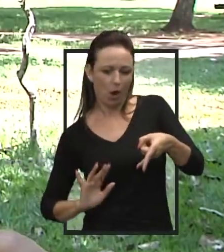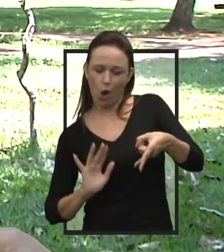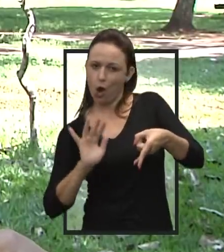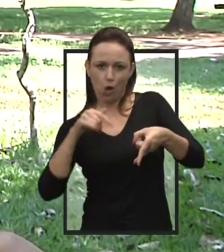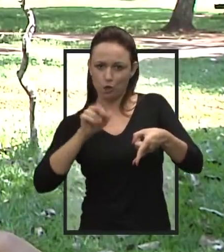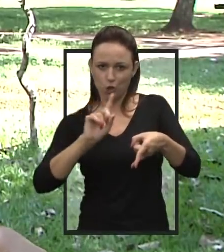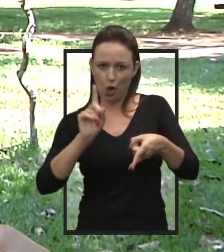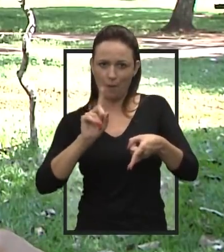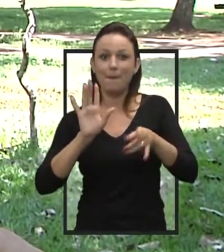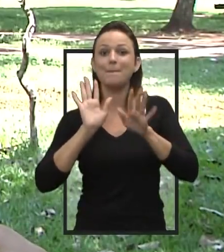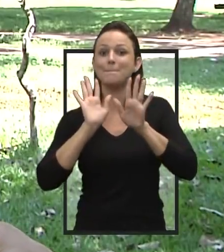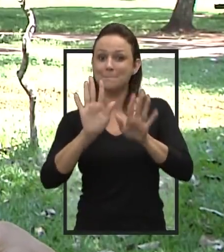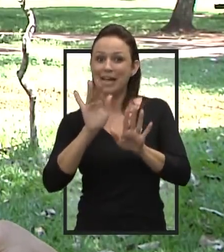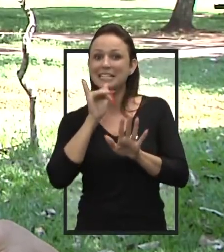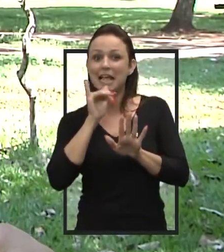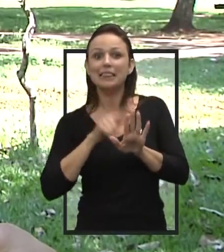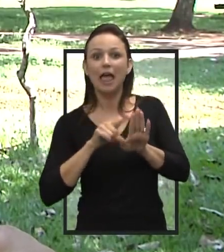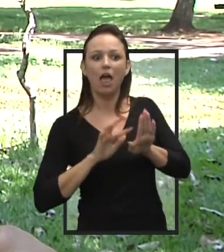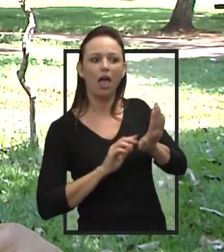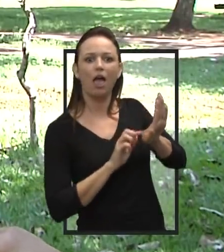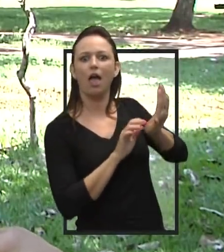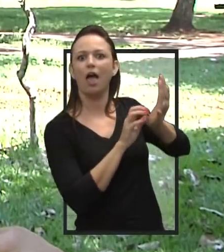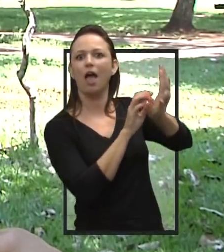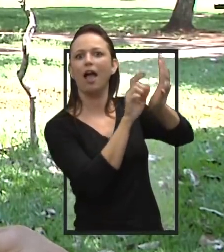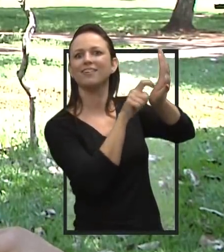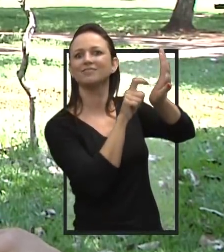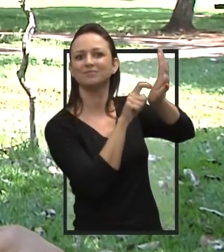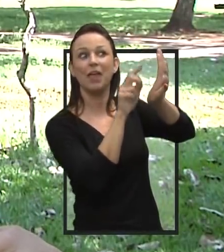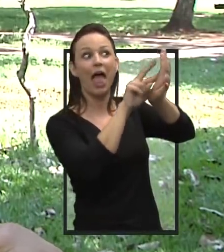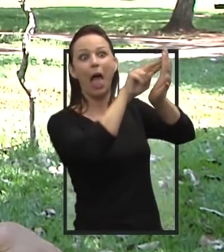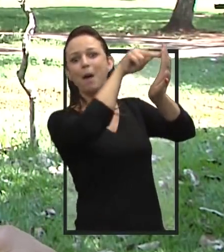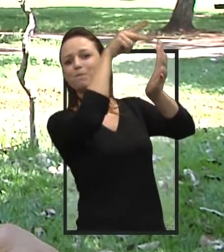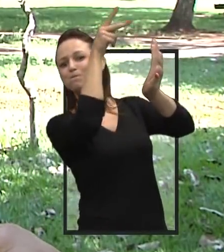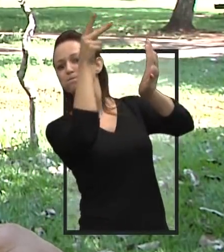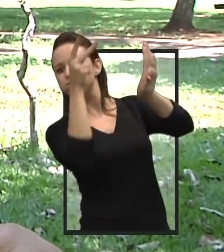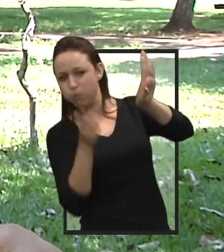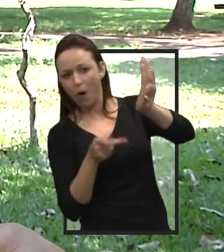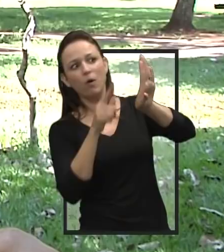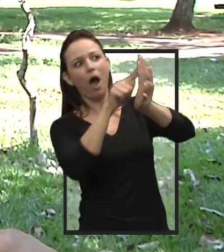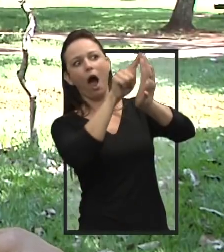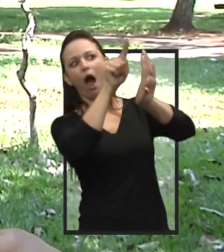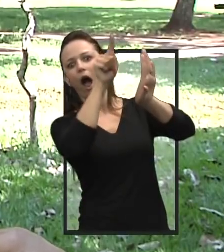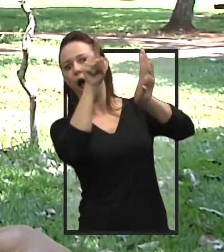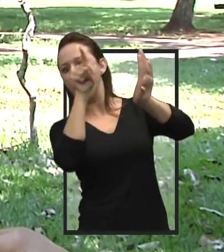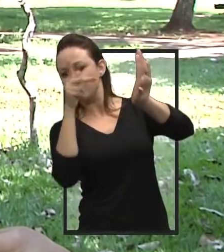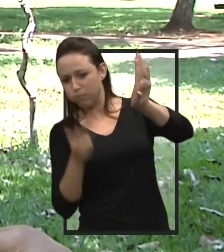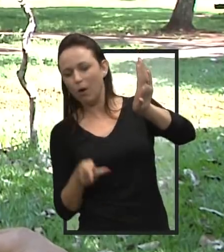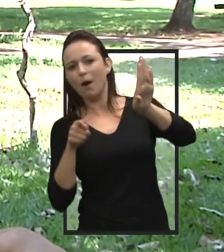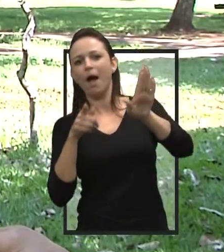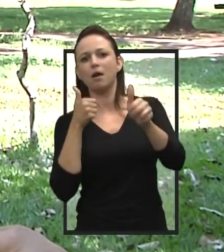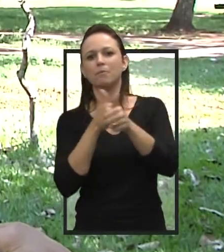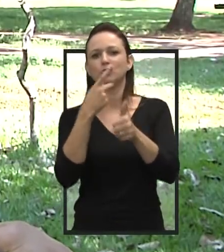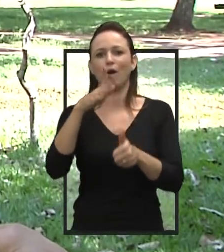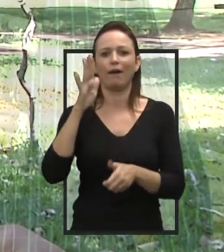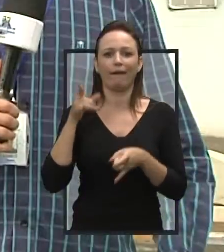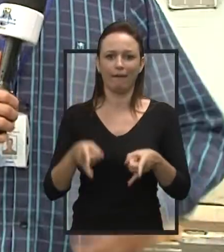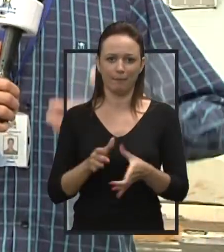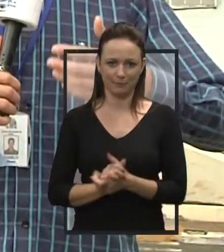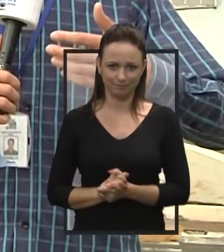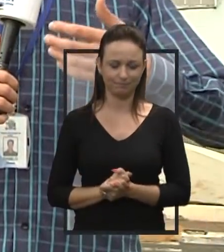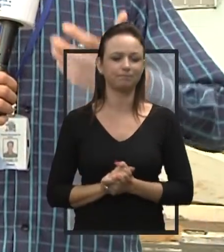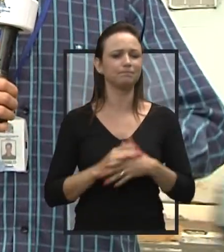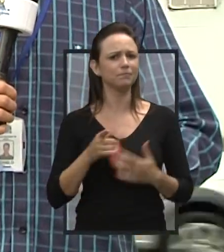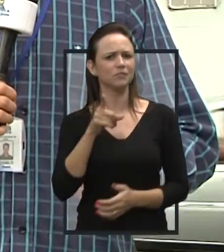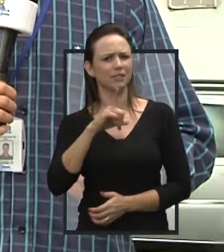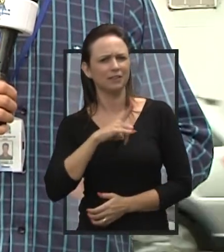sala para poder subir, mas ele sobe na parede. E quando ele cai em arco. Se a cama estiver próxima da parede, ele cai na cama. Se você